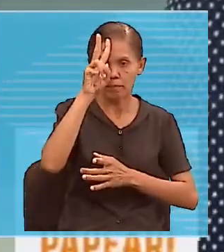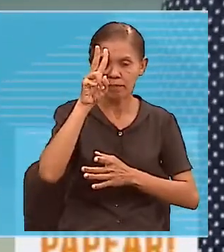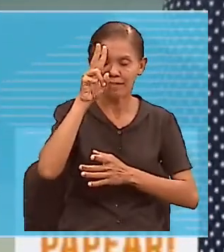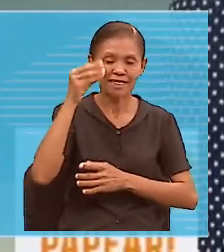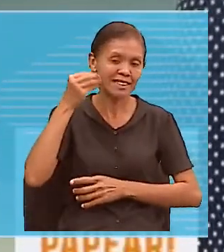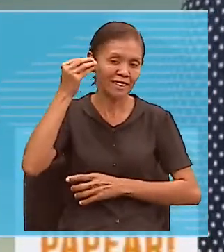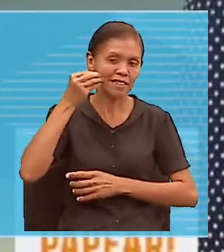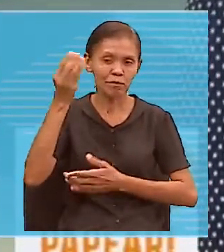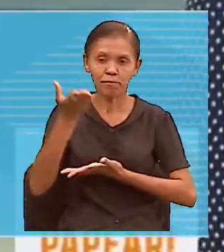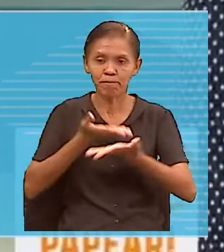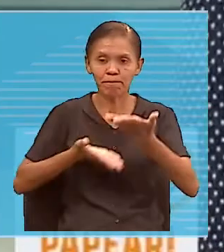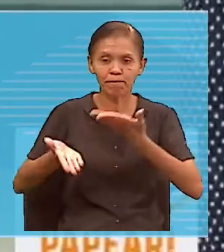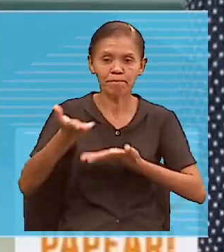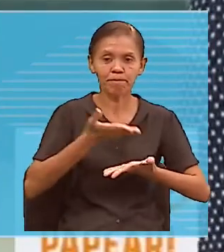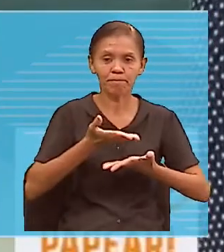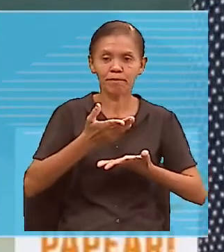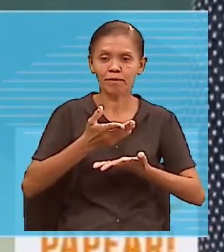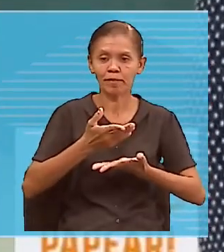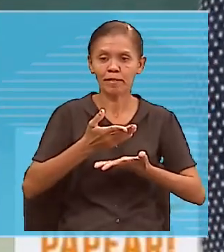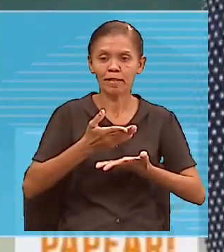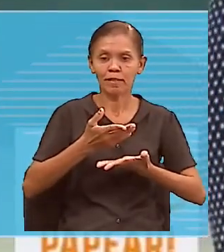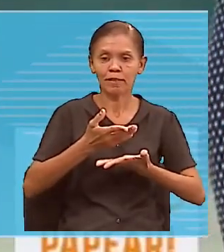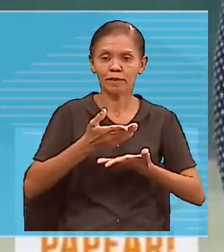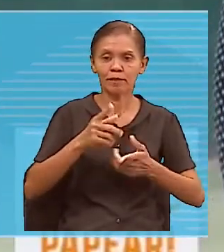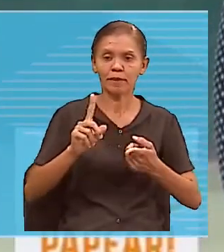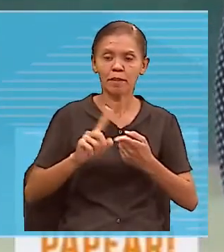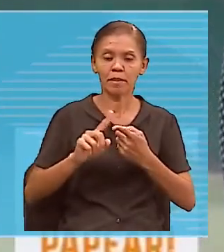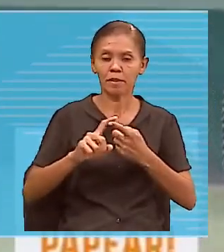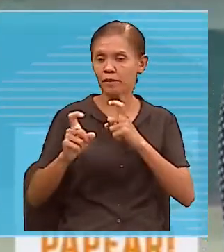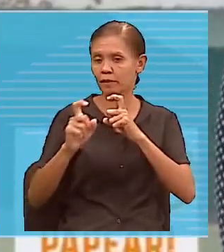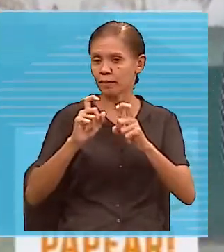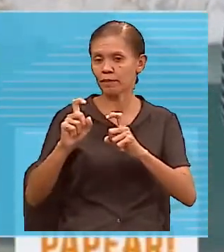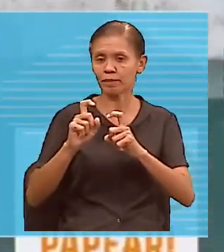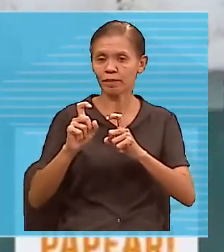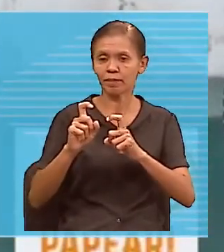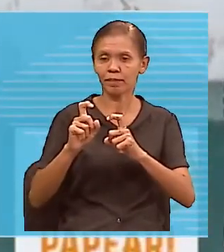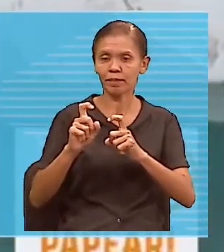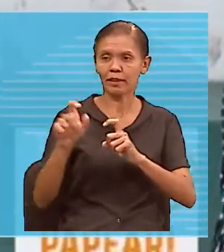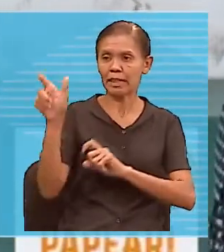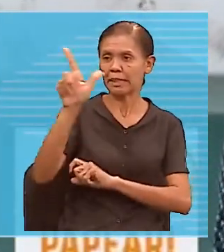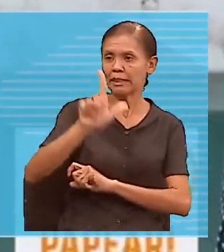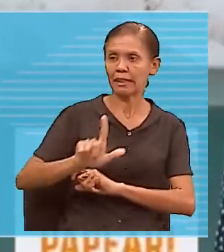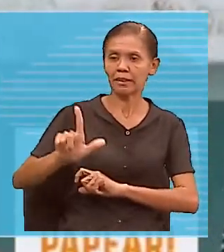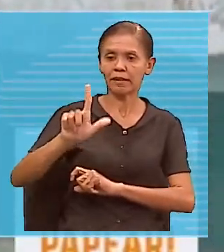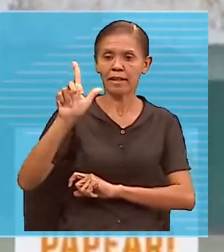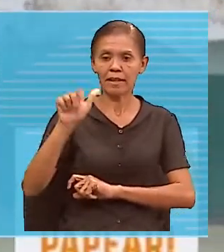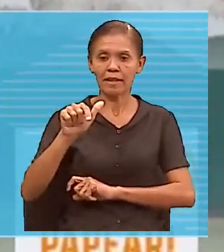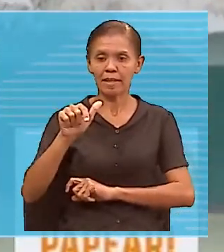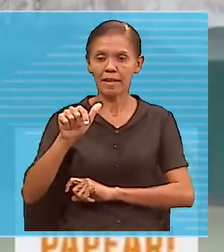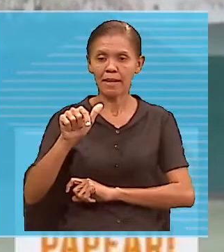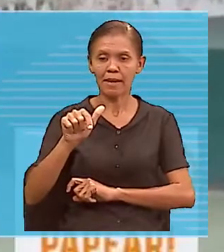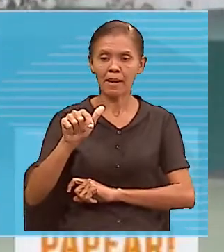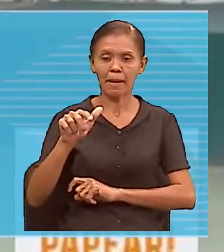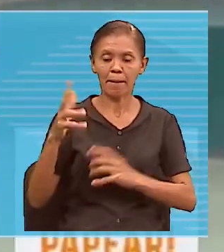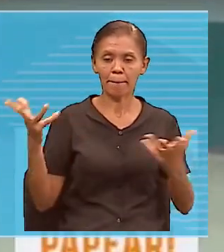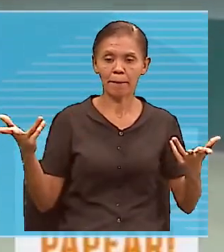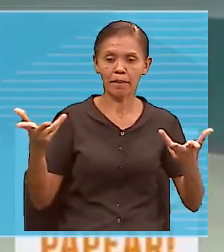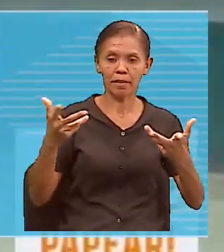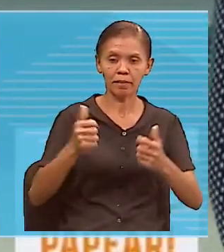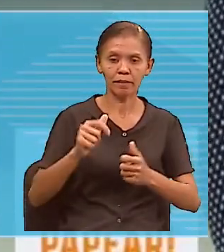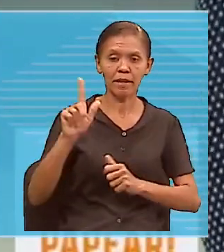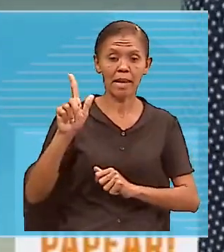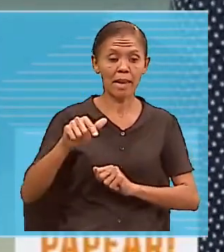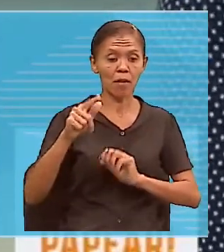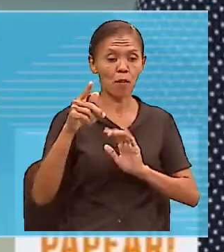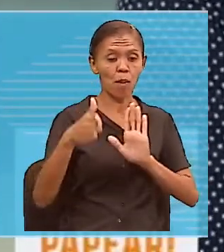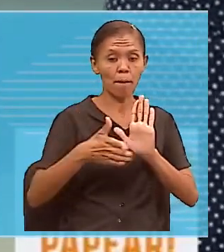é muito saudável, e é o que a gente estava conversando, que isso é uma proposta do projeto. A gente estava discutindo aqui nos bastidores sobre o livro Dom